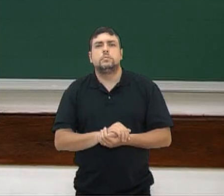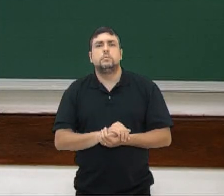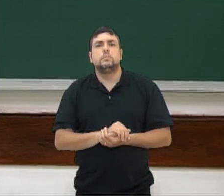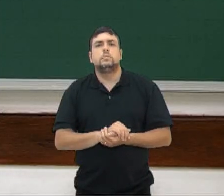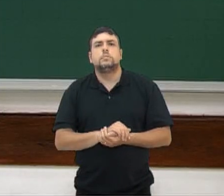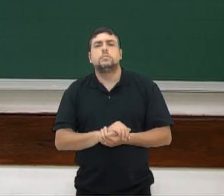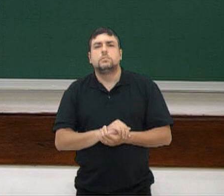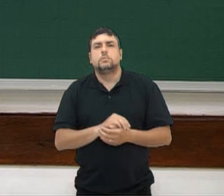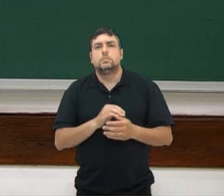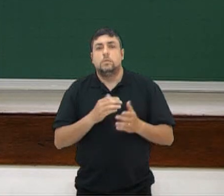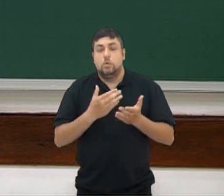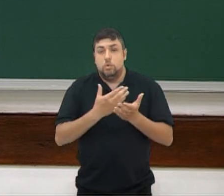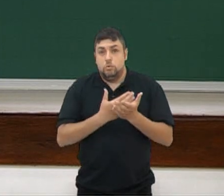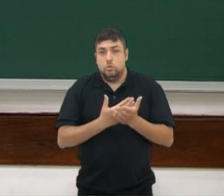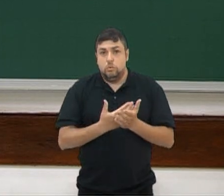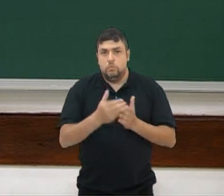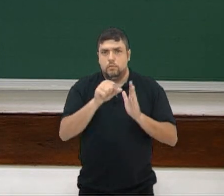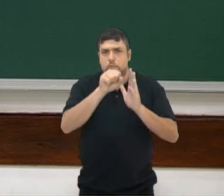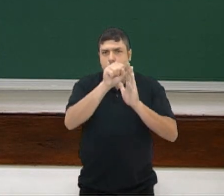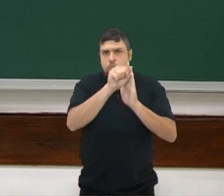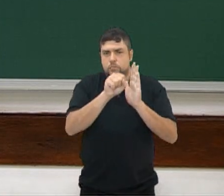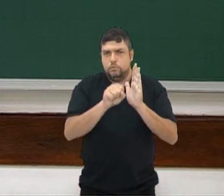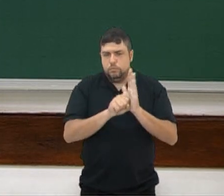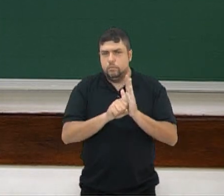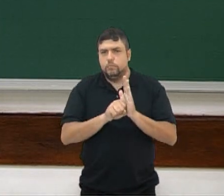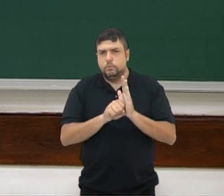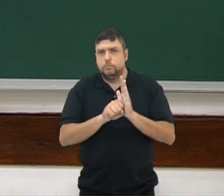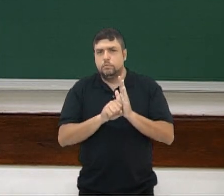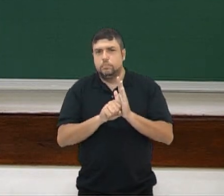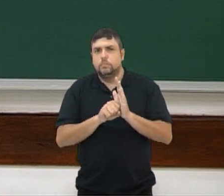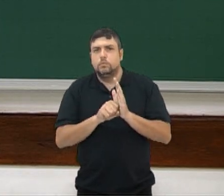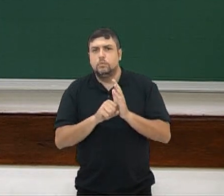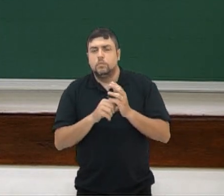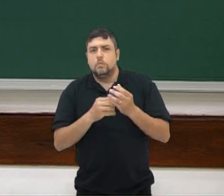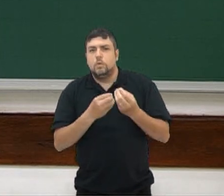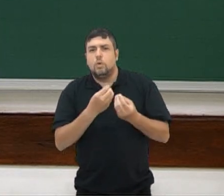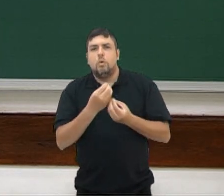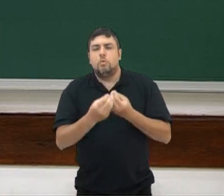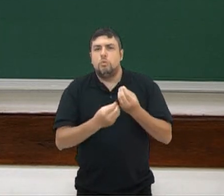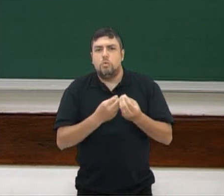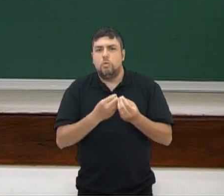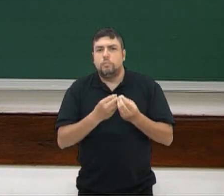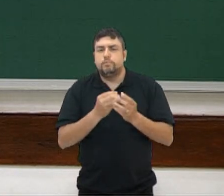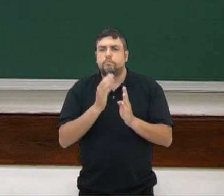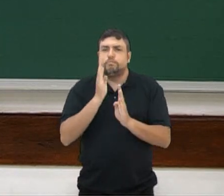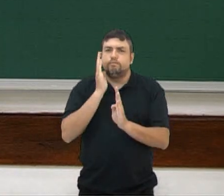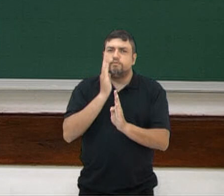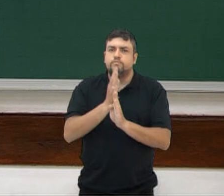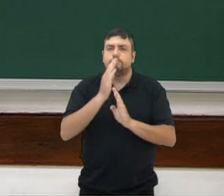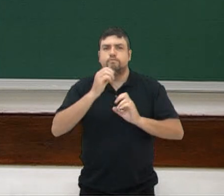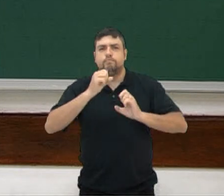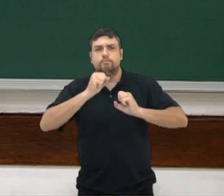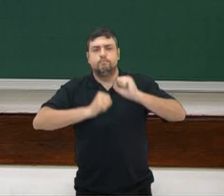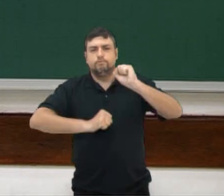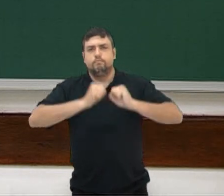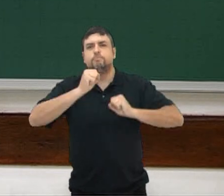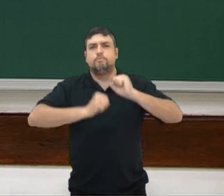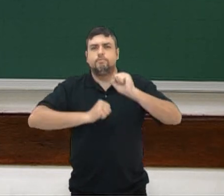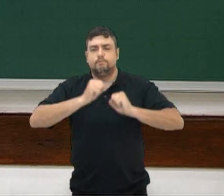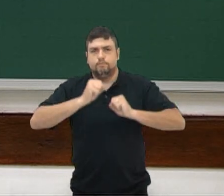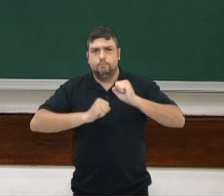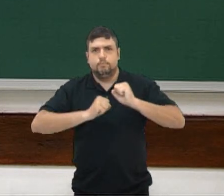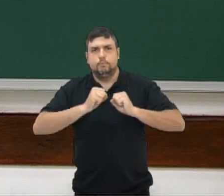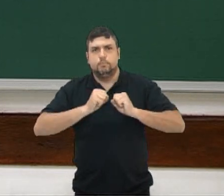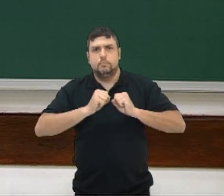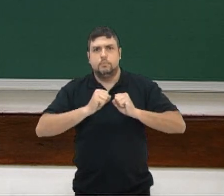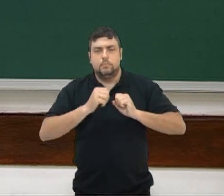Nesse início de século, eles ainda estavam colhendo os frutos da industrialização, né? O mundo estava se tornando muito próximo do que nós